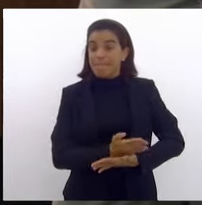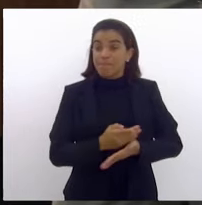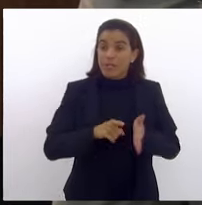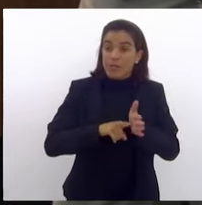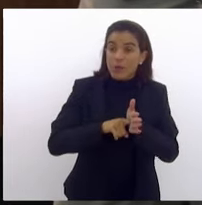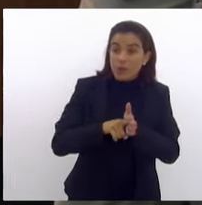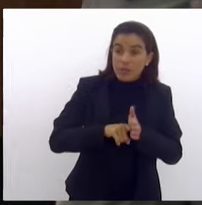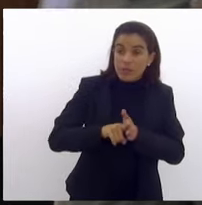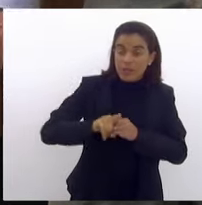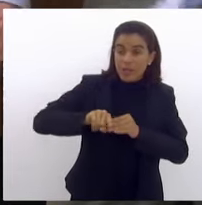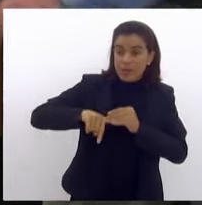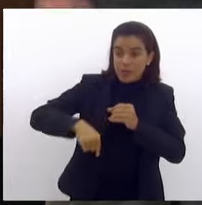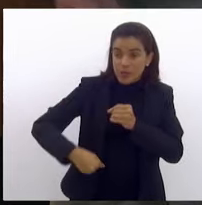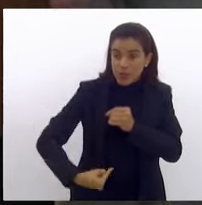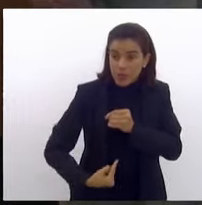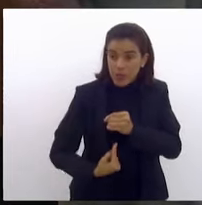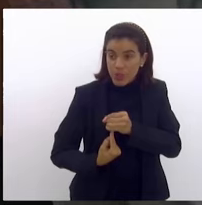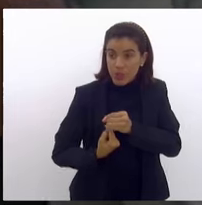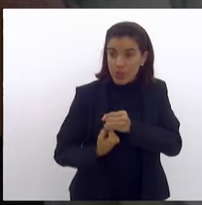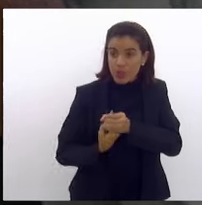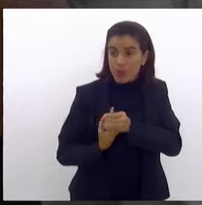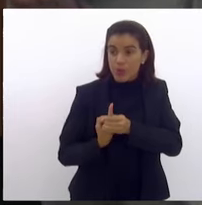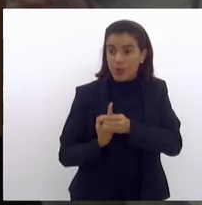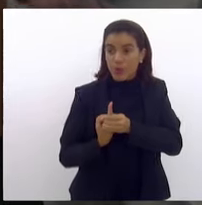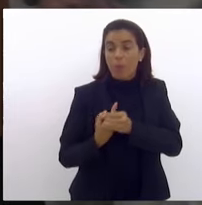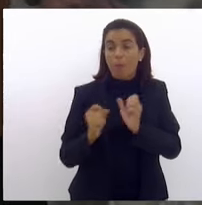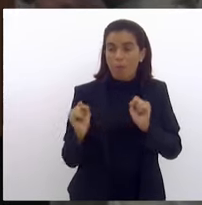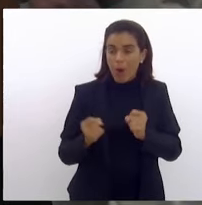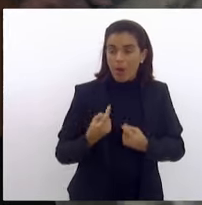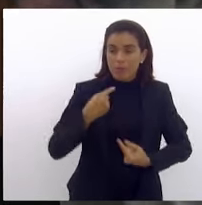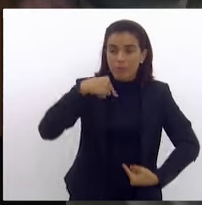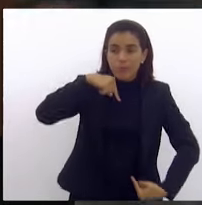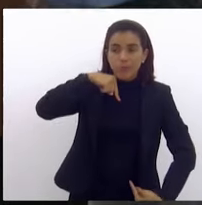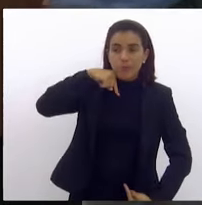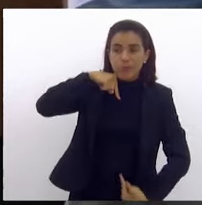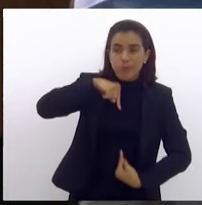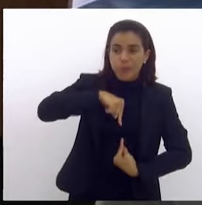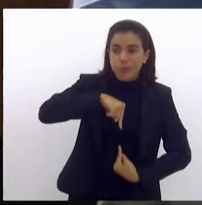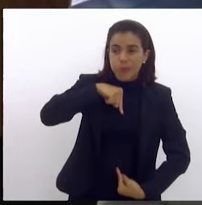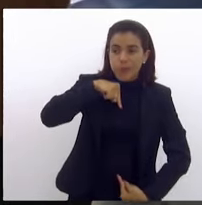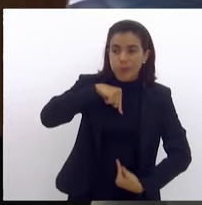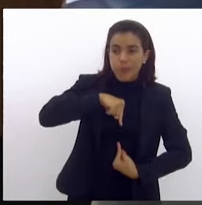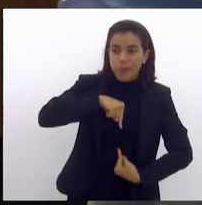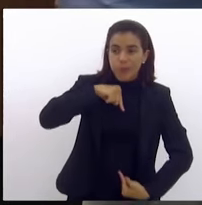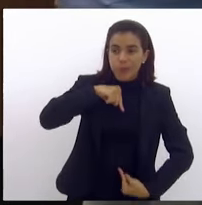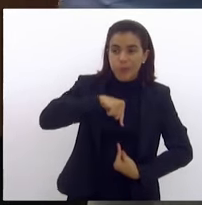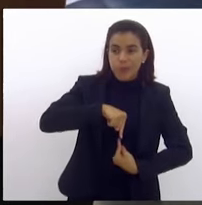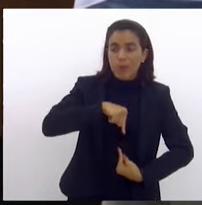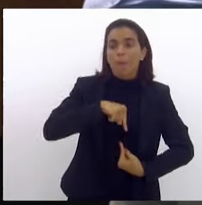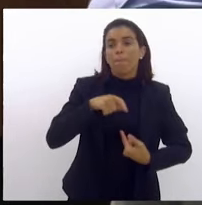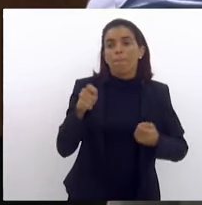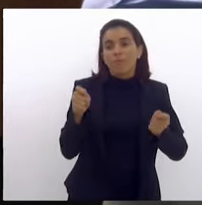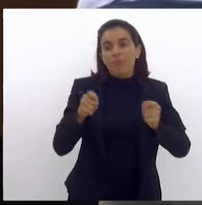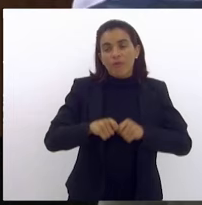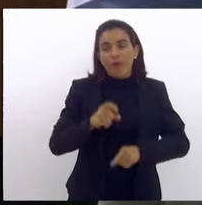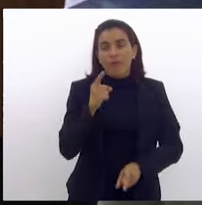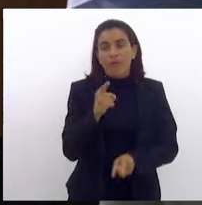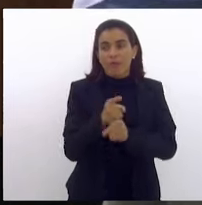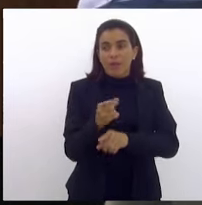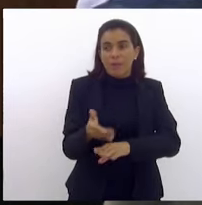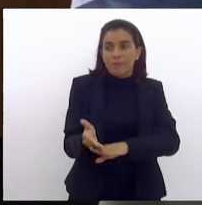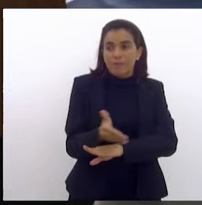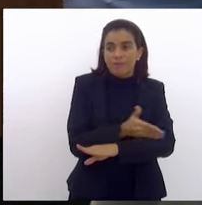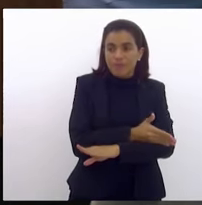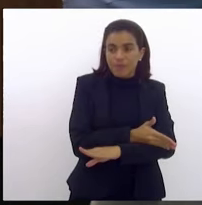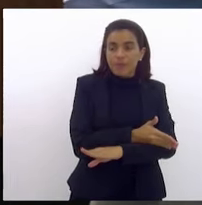de colonoscopia, que pode ser feito junto com a endoscopia, vai detectar precocemente, deputado Carlos